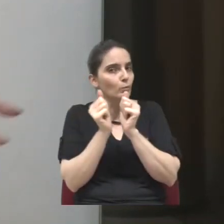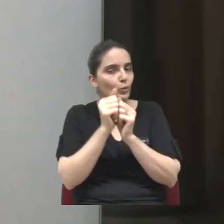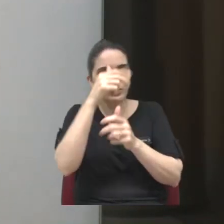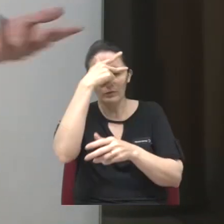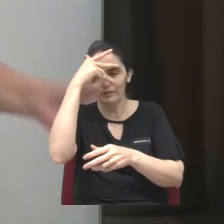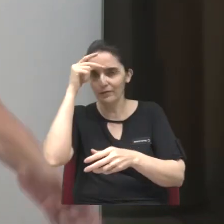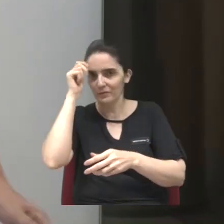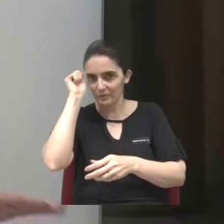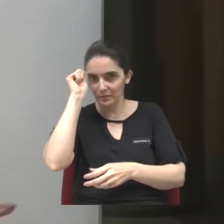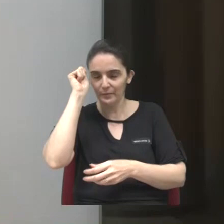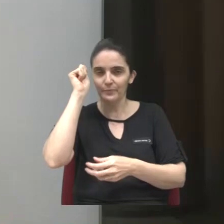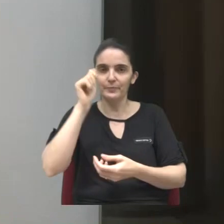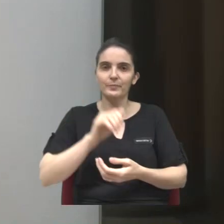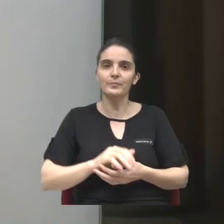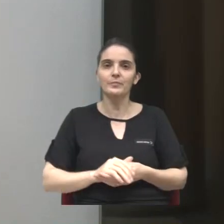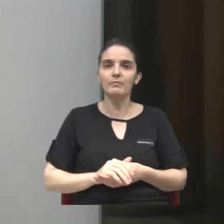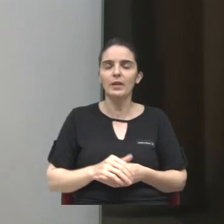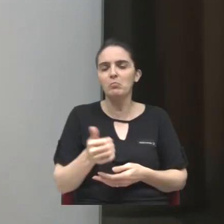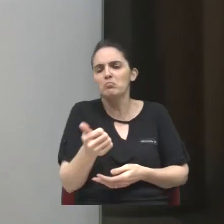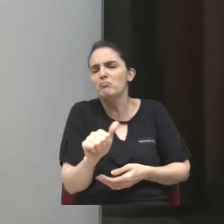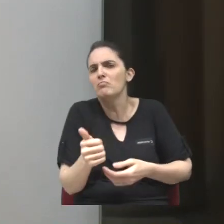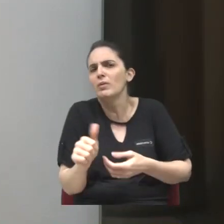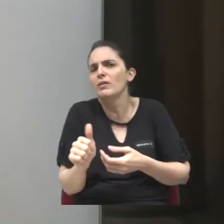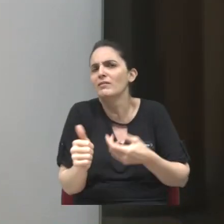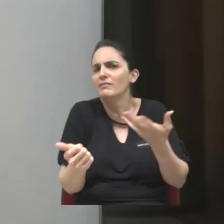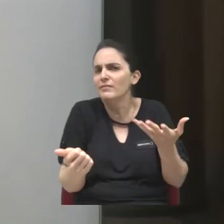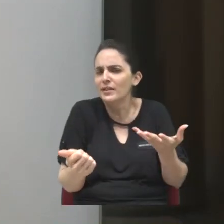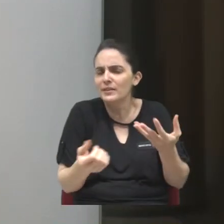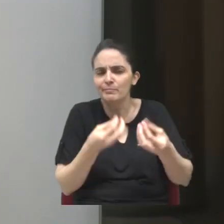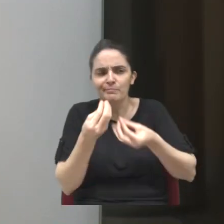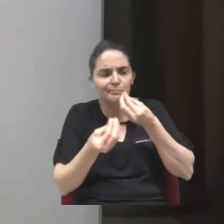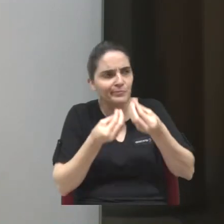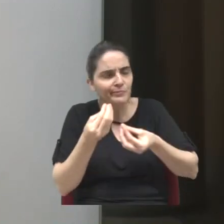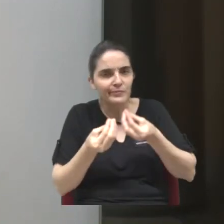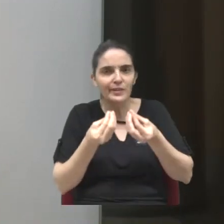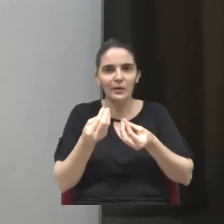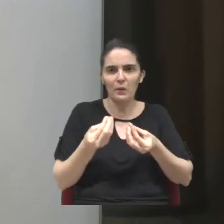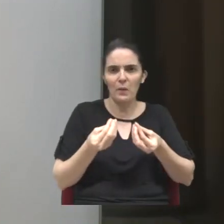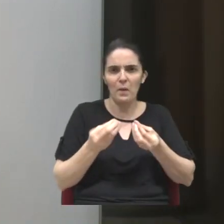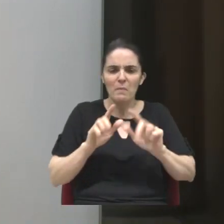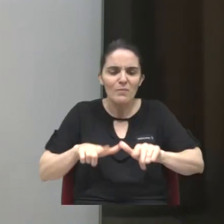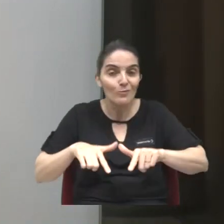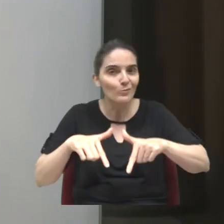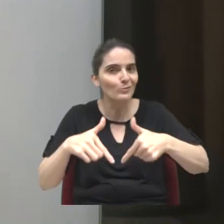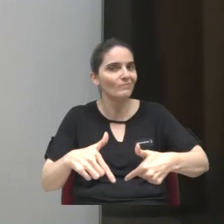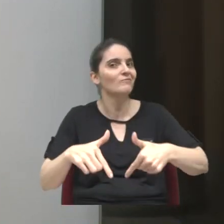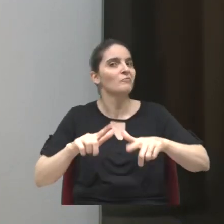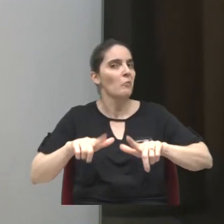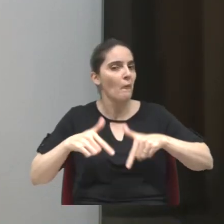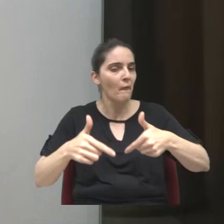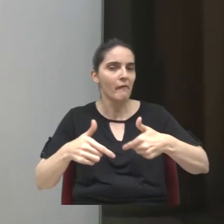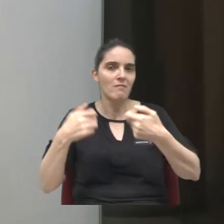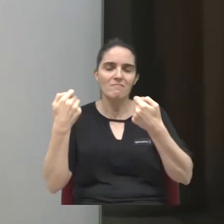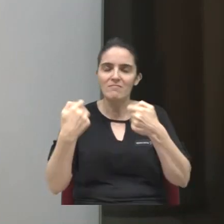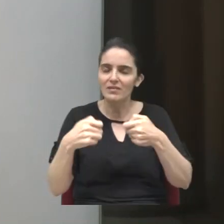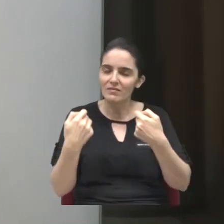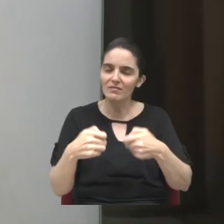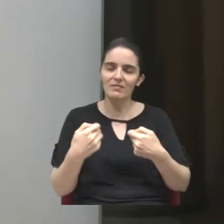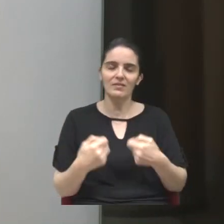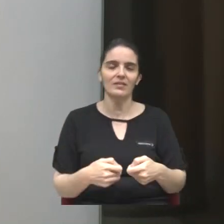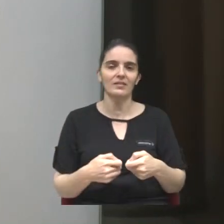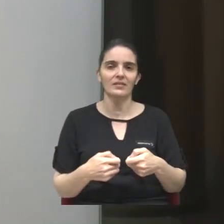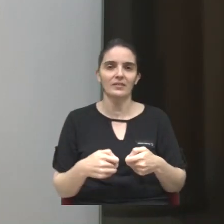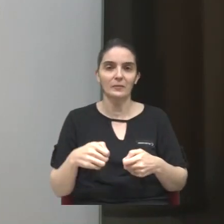possa avaliar o empenho nessa área tão importante que é a área da